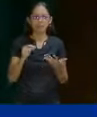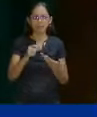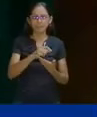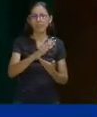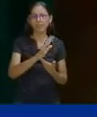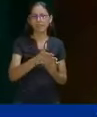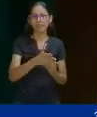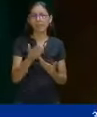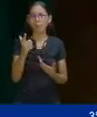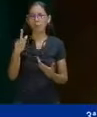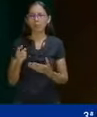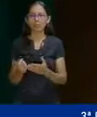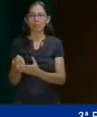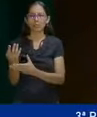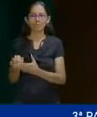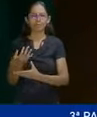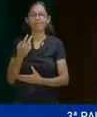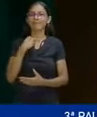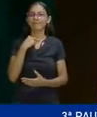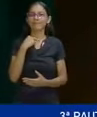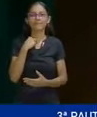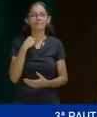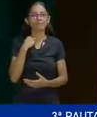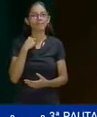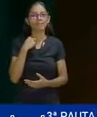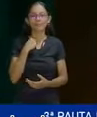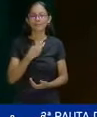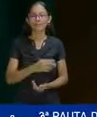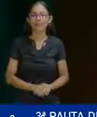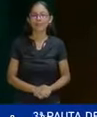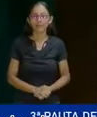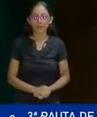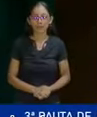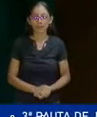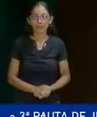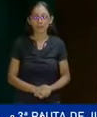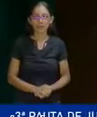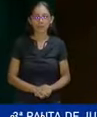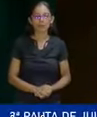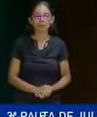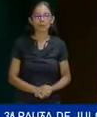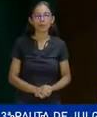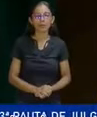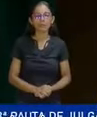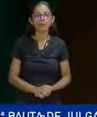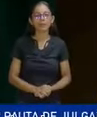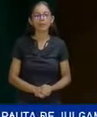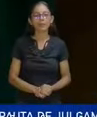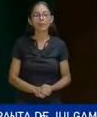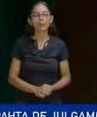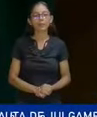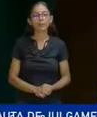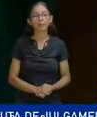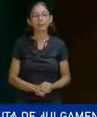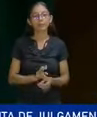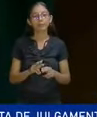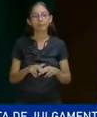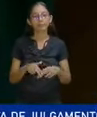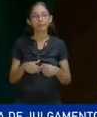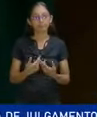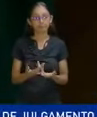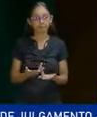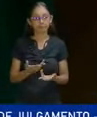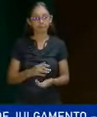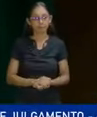numa liberdade de conformação do prestador de contas sem um amparo legal. Entretanto, excelências, o princípio